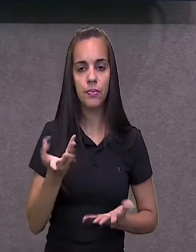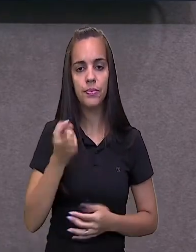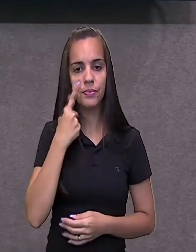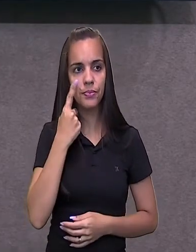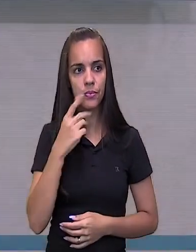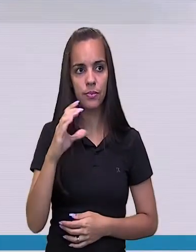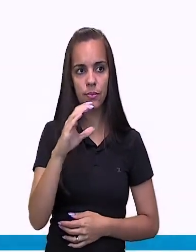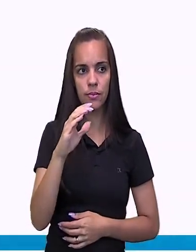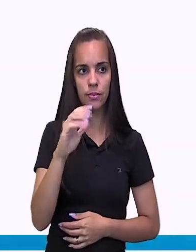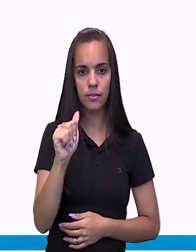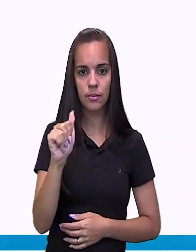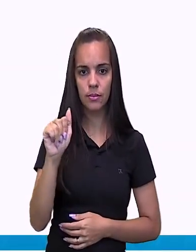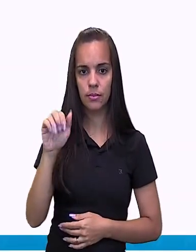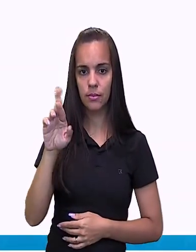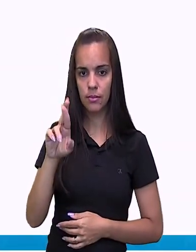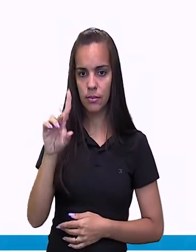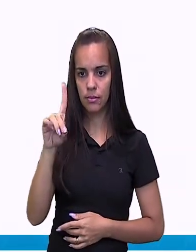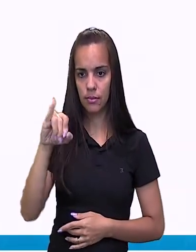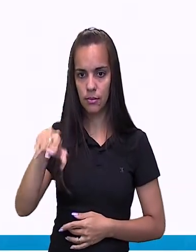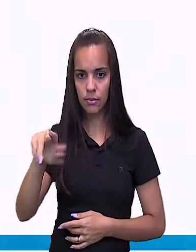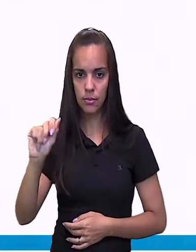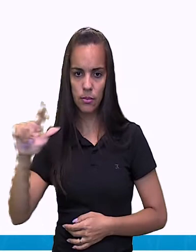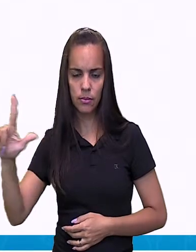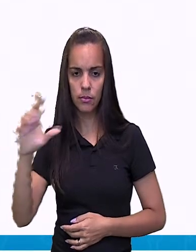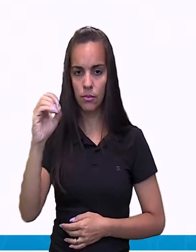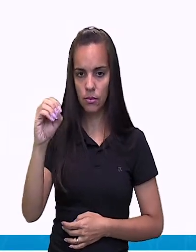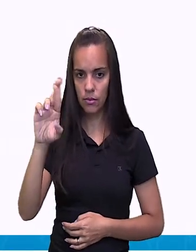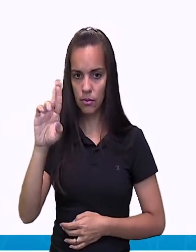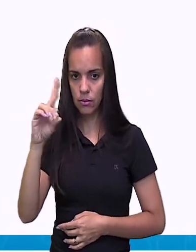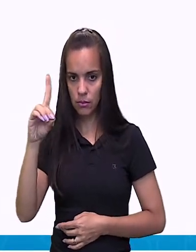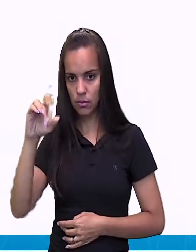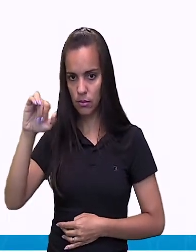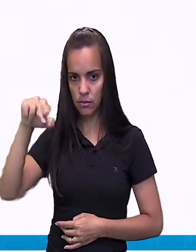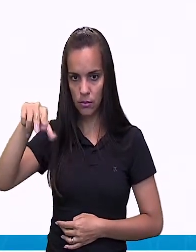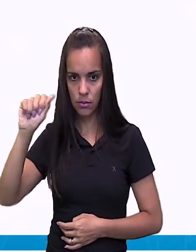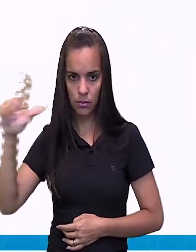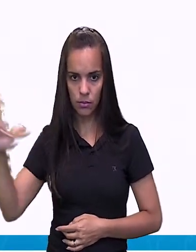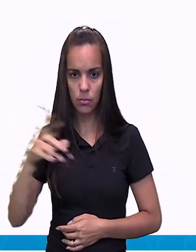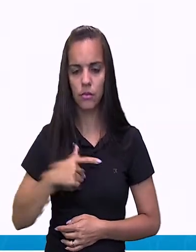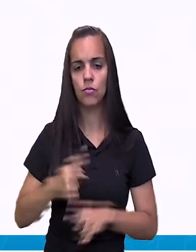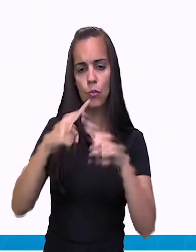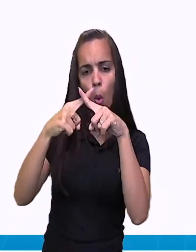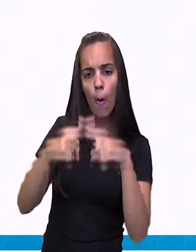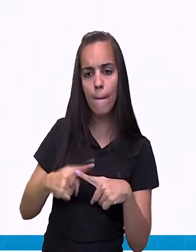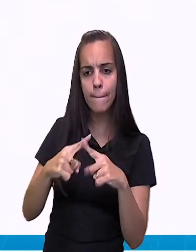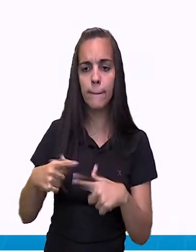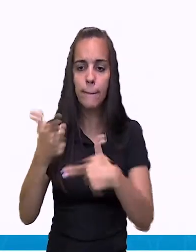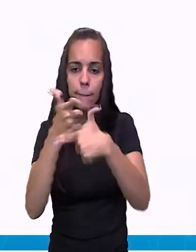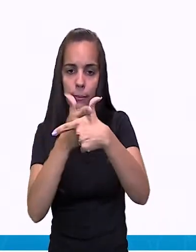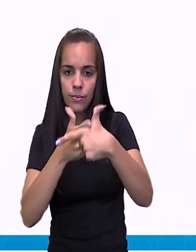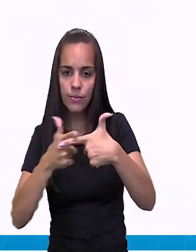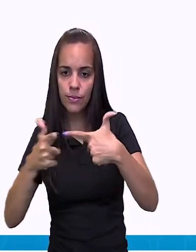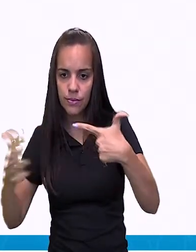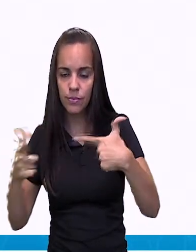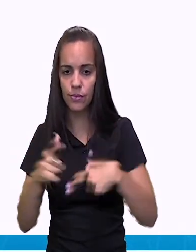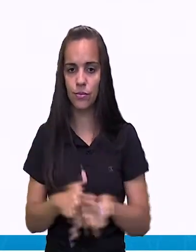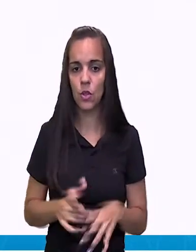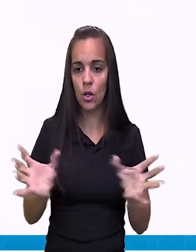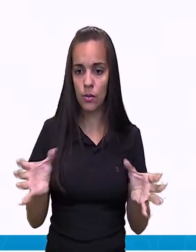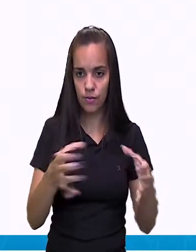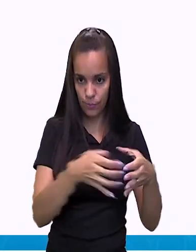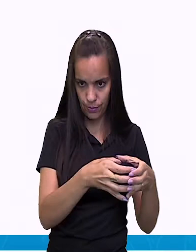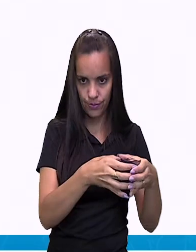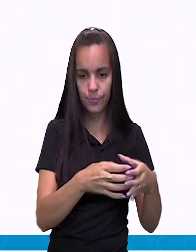falar sobre cardinal, ordinal, multiplicativo, fracionário